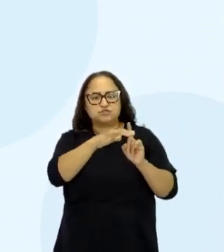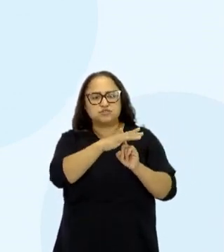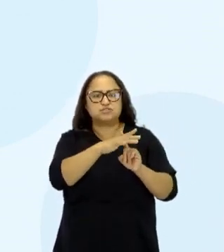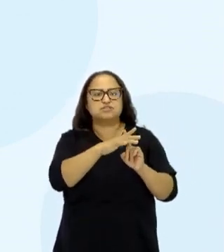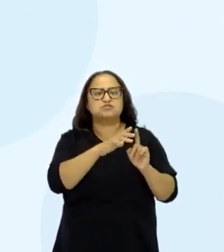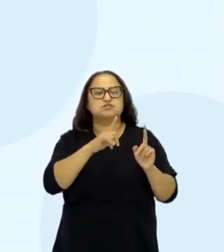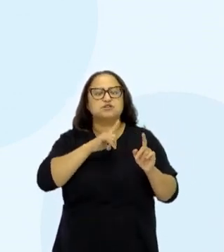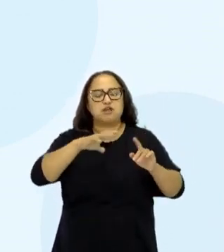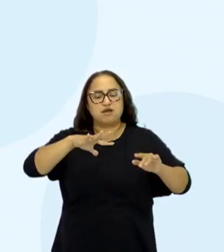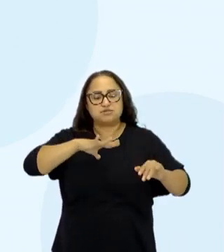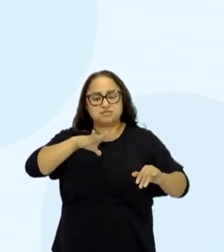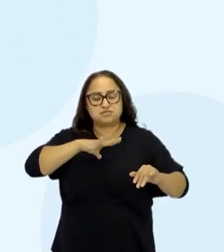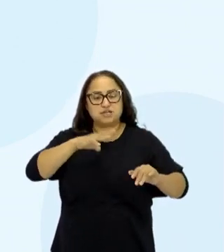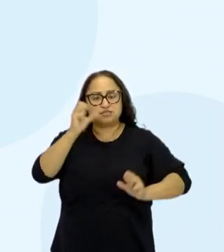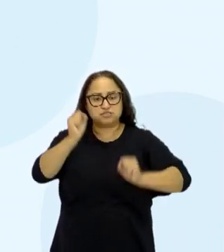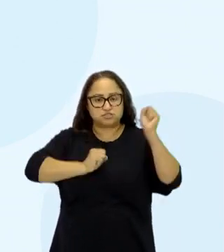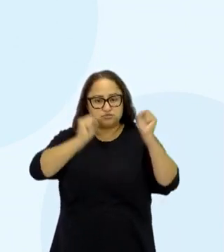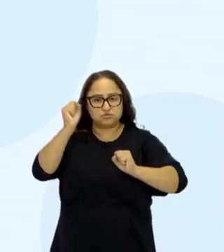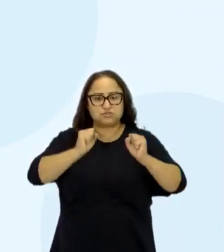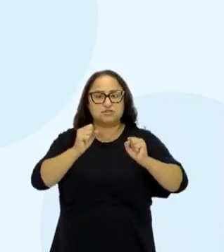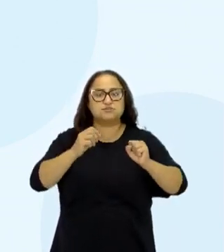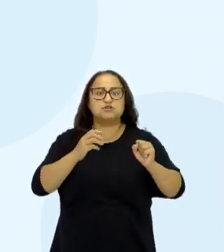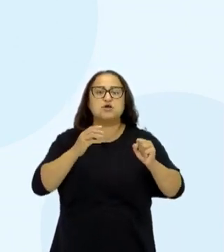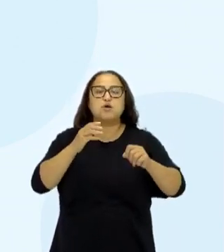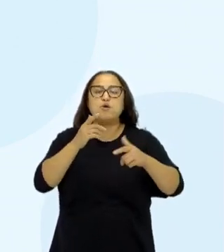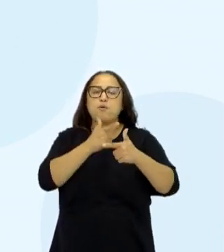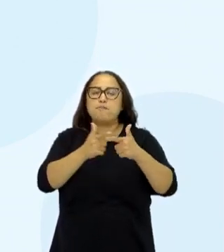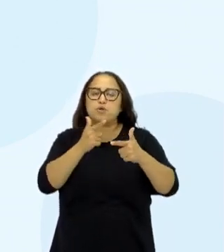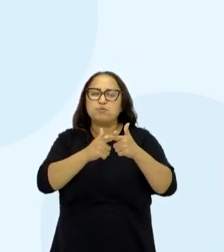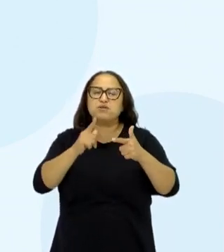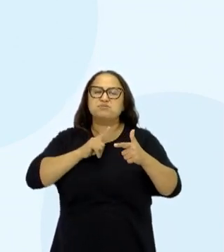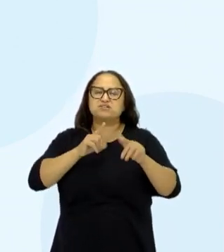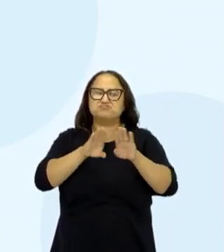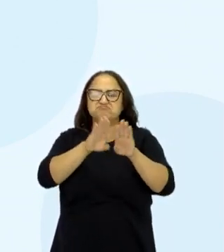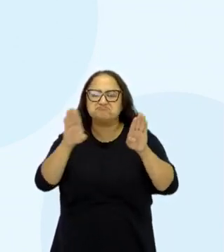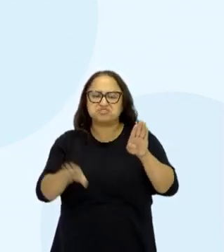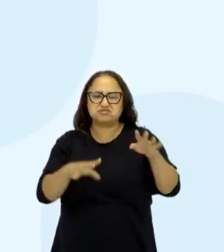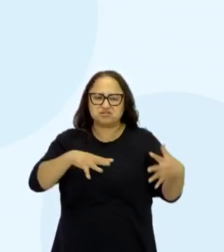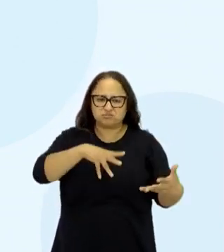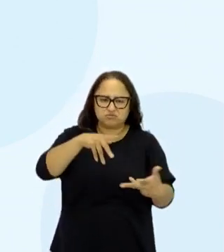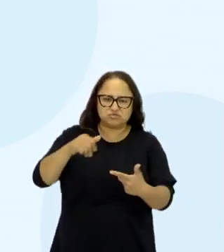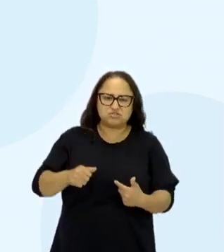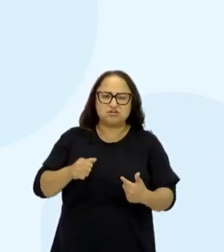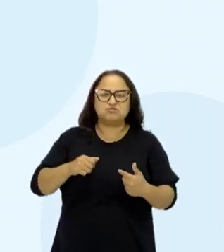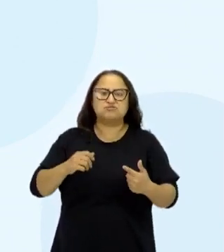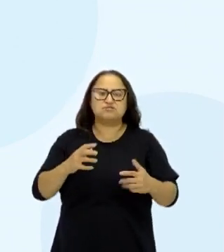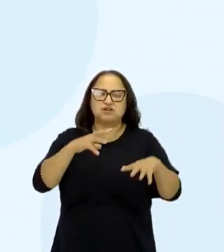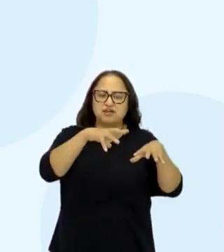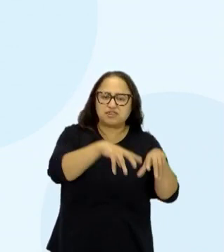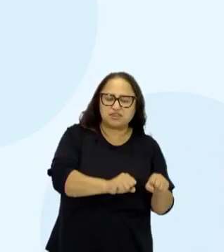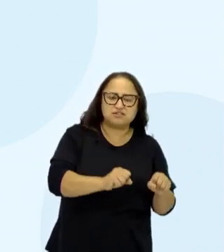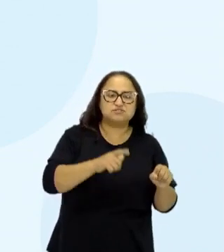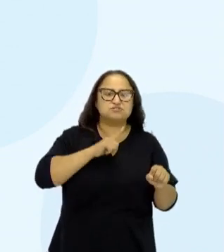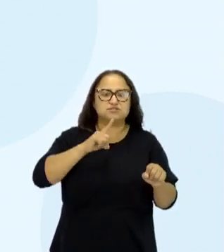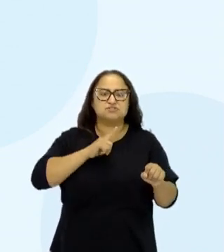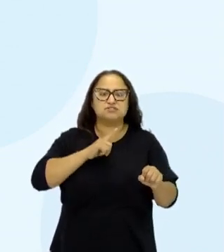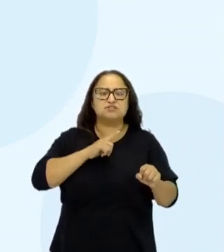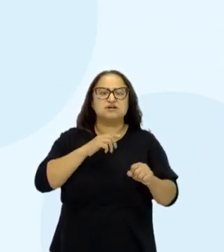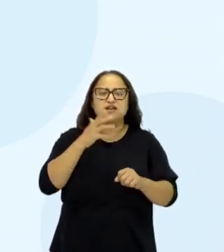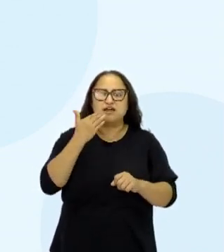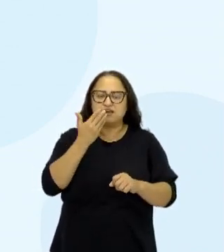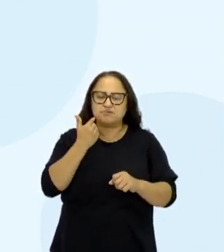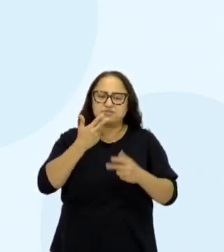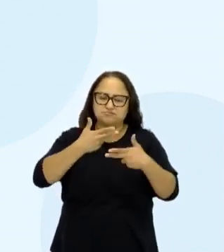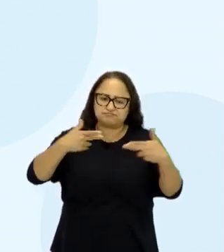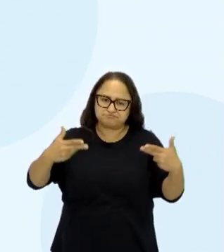de acesso aos recursos alimentares e à matéria-prima. A unidade temática é Mundo do Trabalho, e objeto do